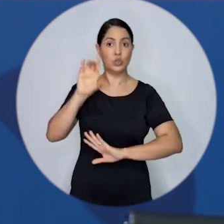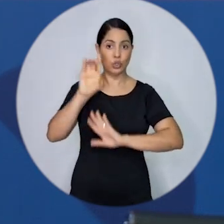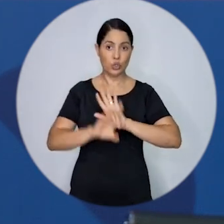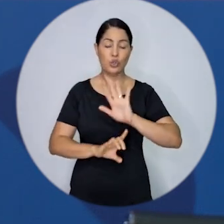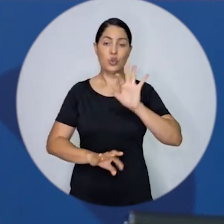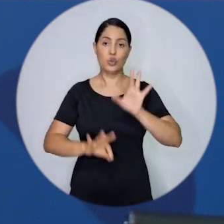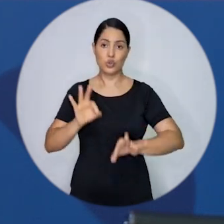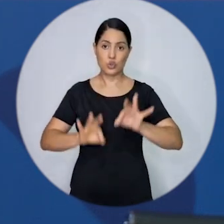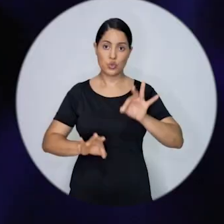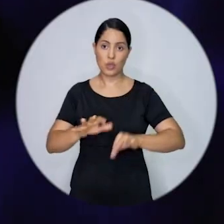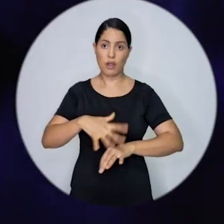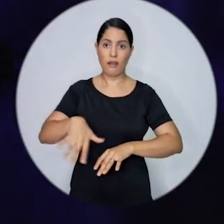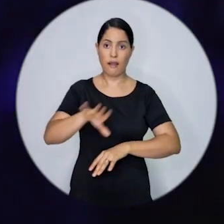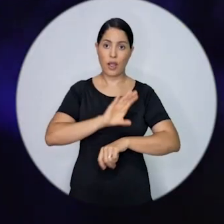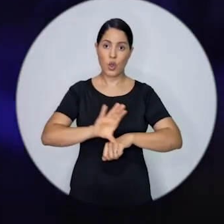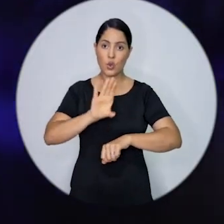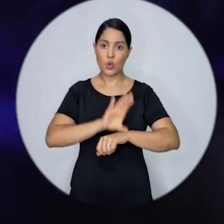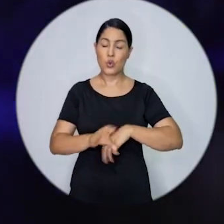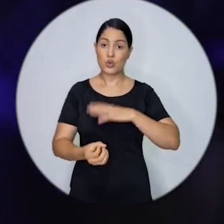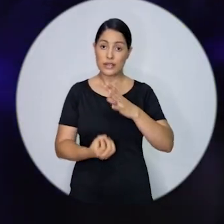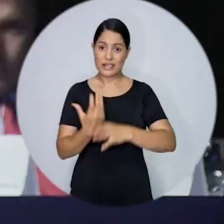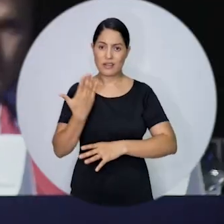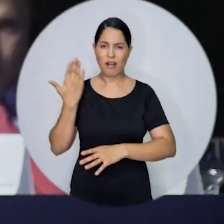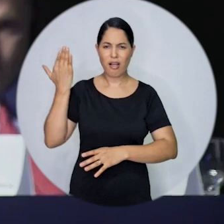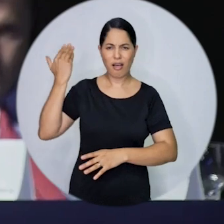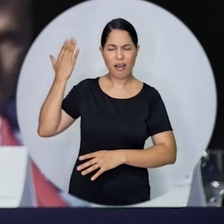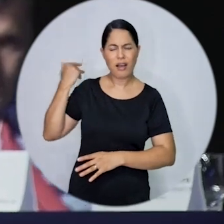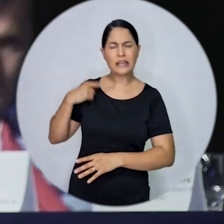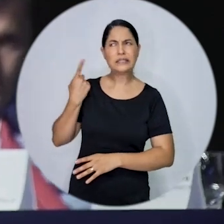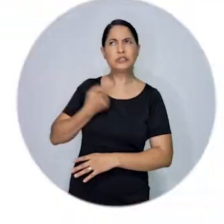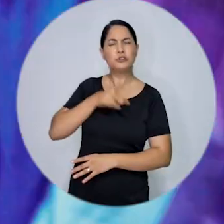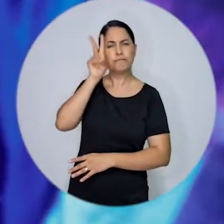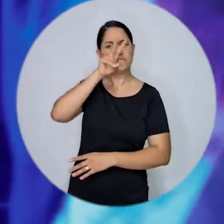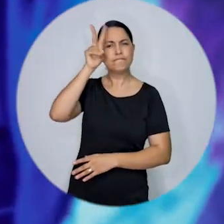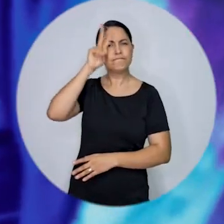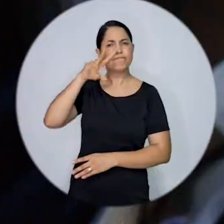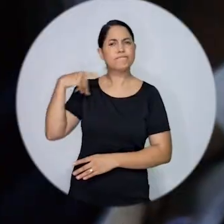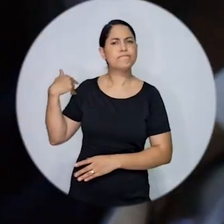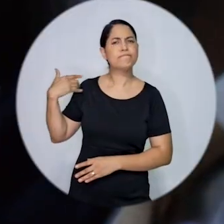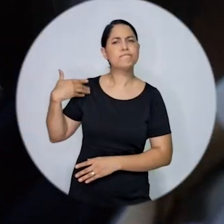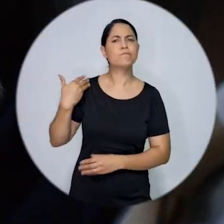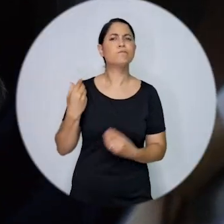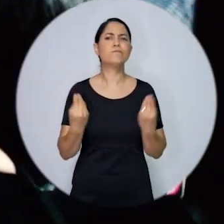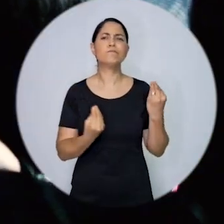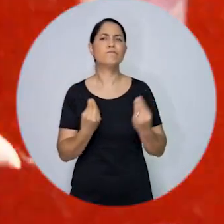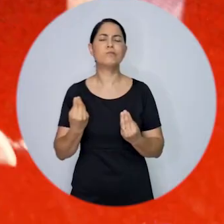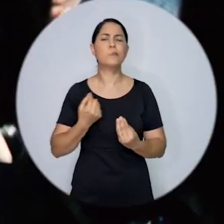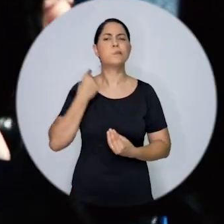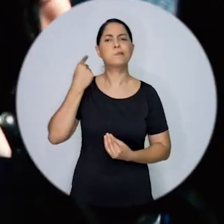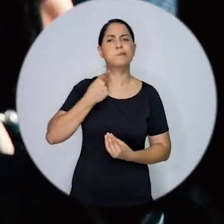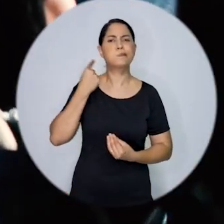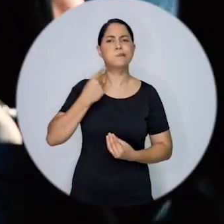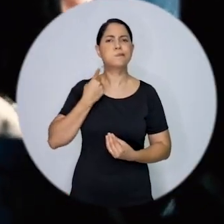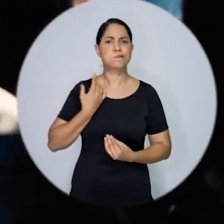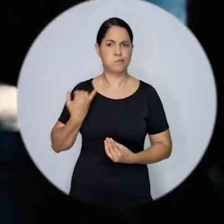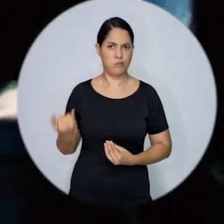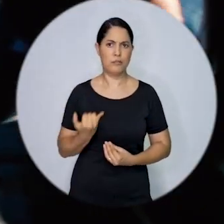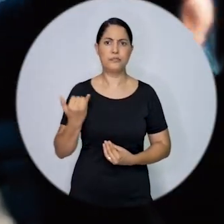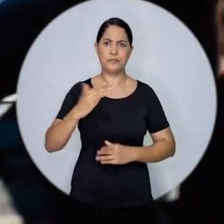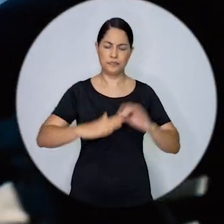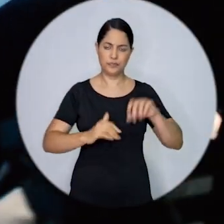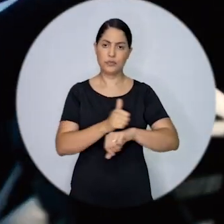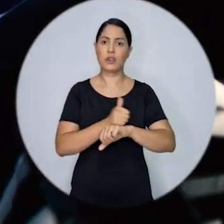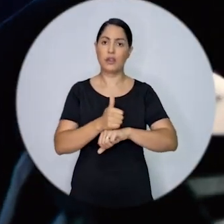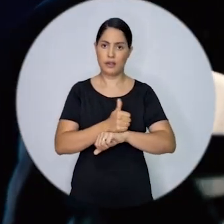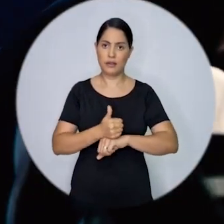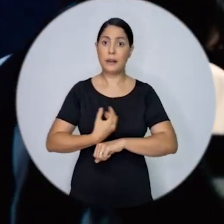cursos jurídicos no Brasil. Então, na realidade, nós estamos a fazer uma avaliação histórica do quanto o advogado foi e tem sido